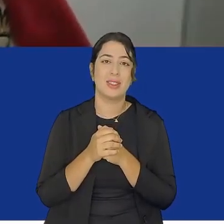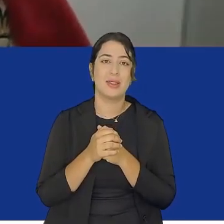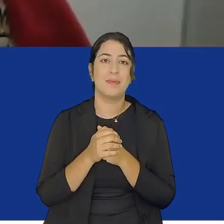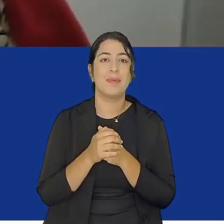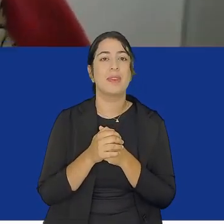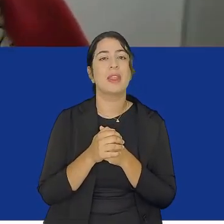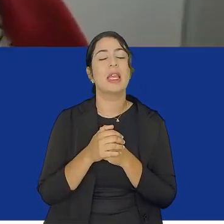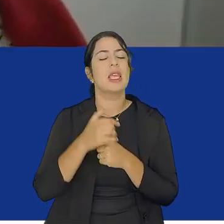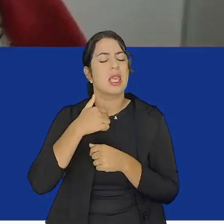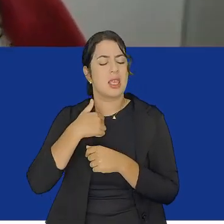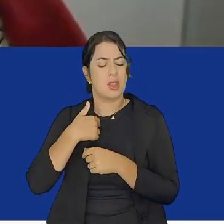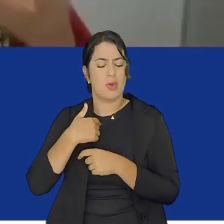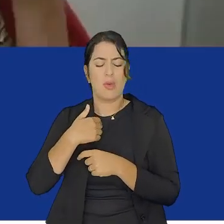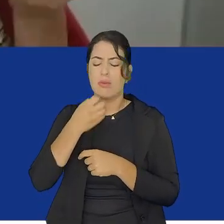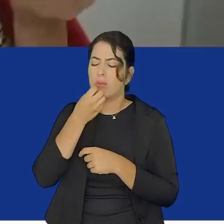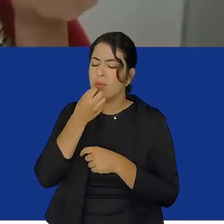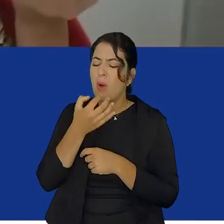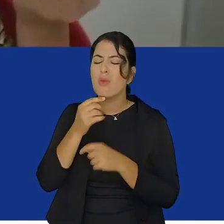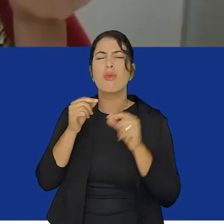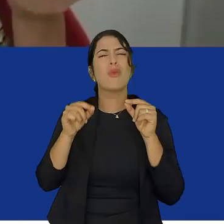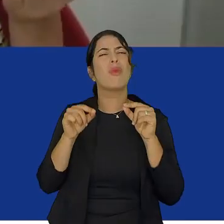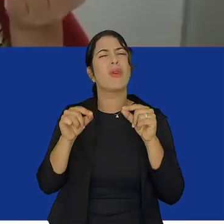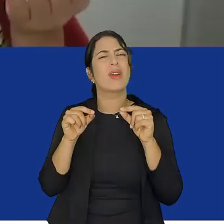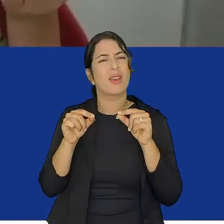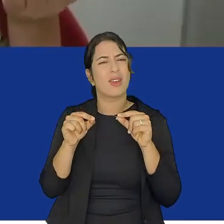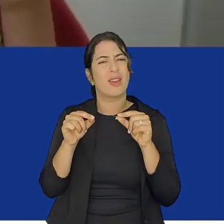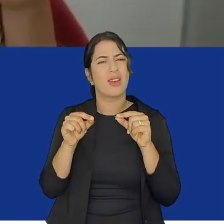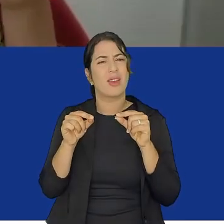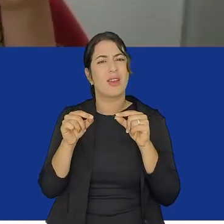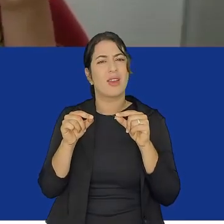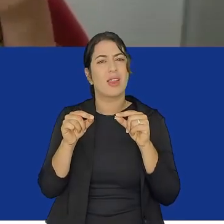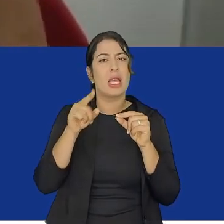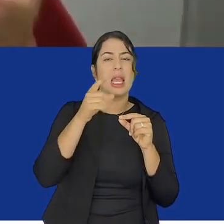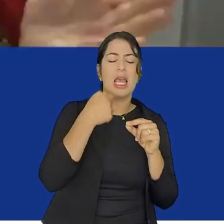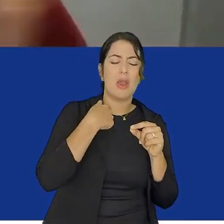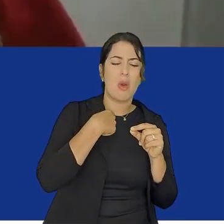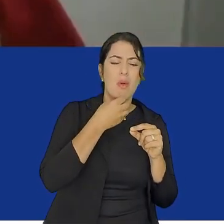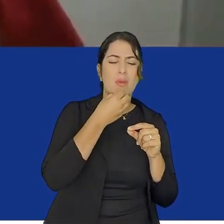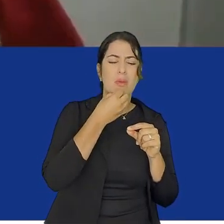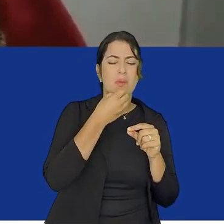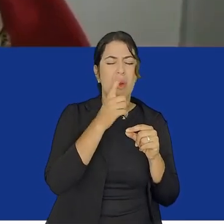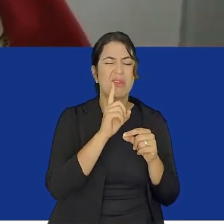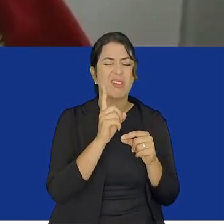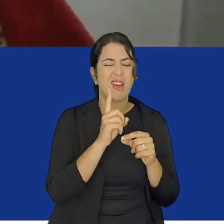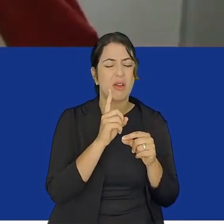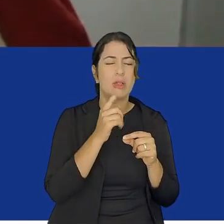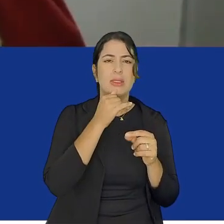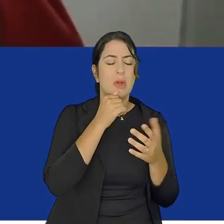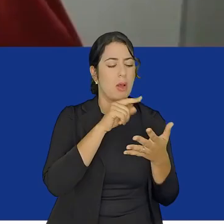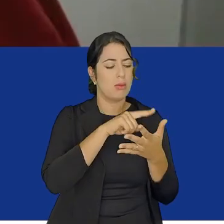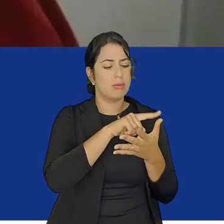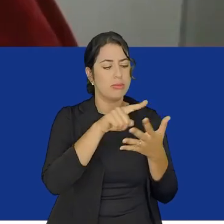né? Saber no que eu sou bom, no que eu não sou bom. Ó, de novo, você não é bom em tudo, sabia? Não é bom em tudo. Sabe